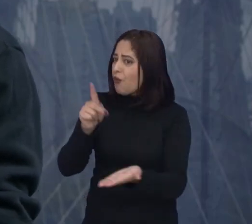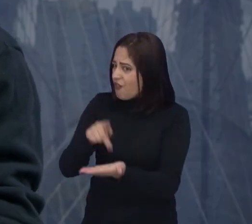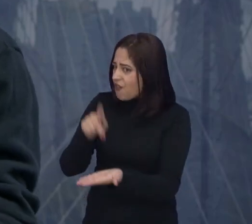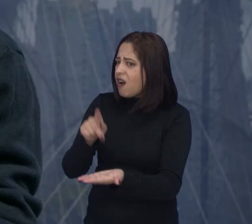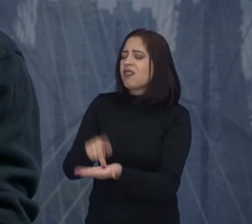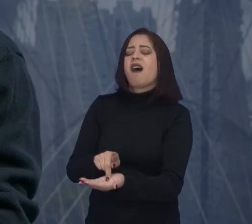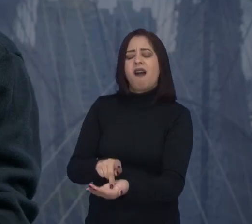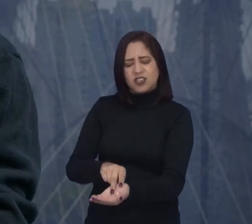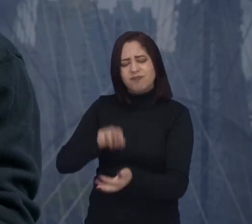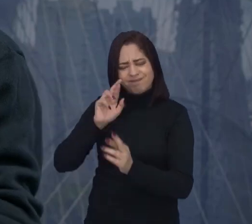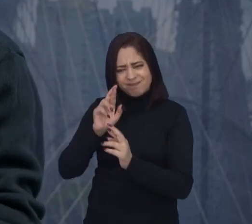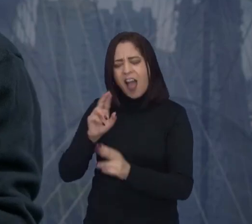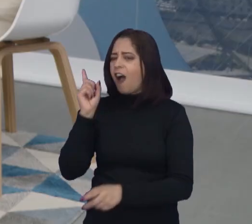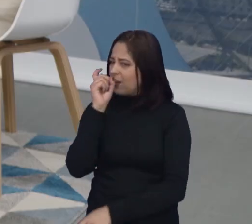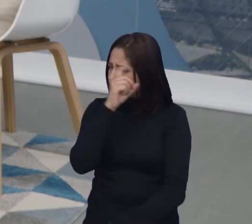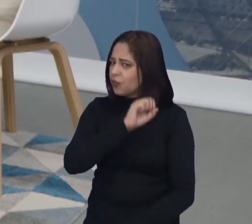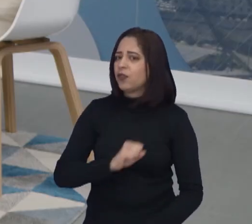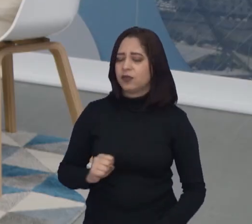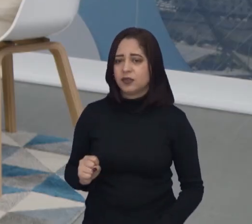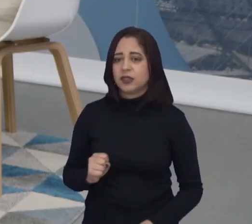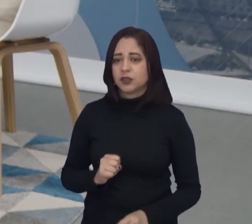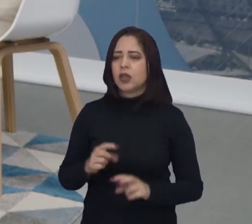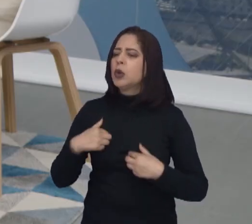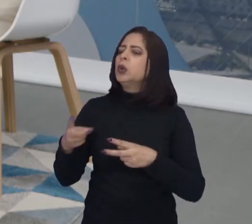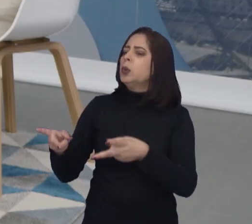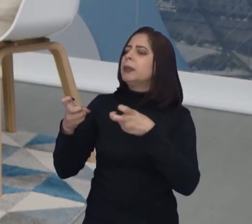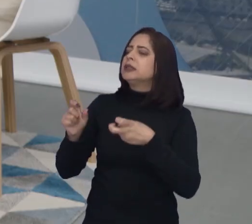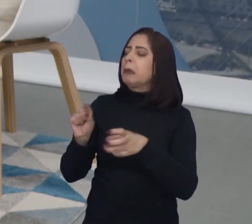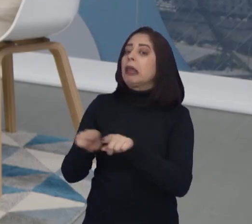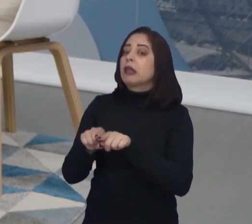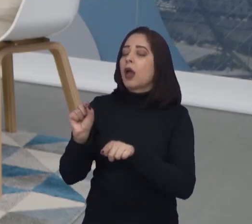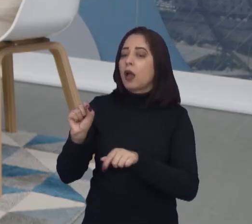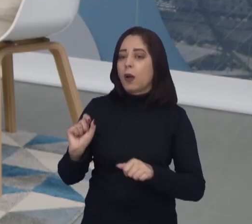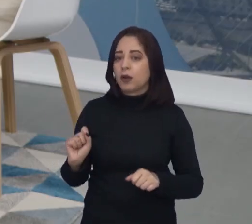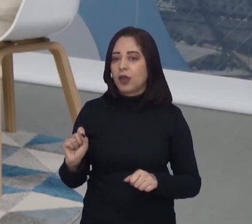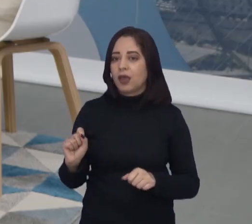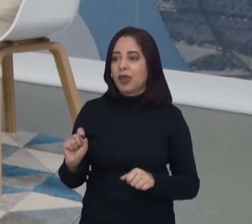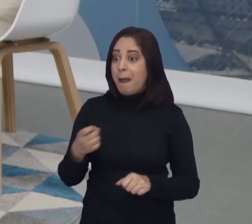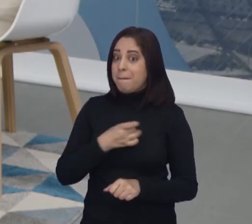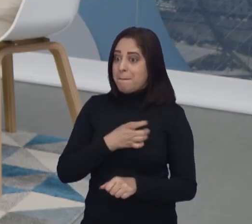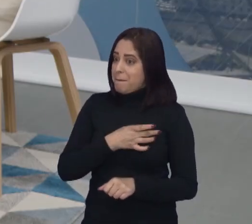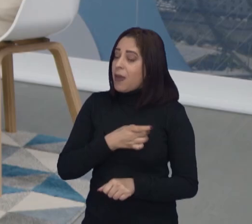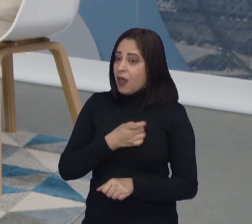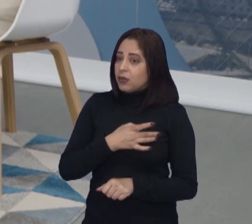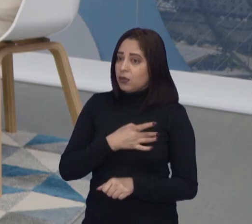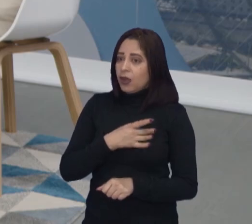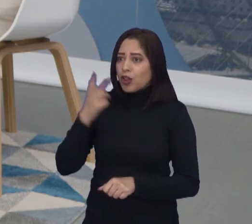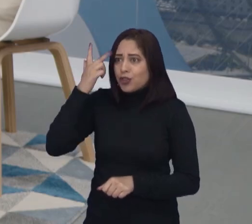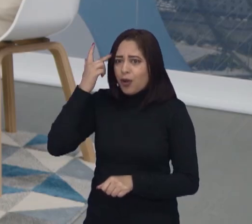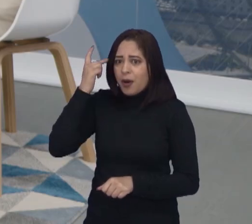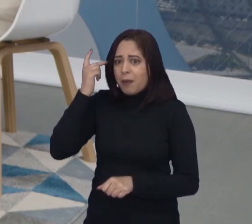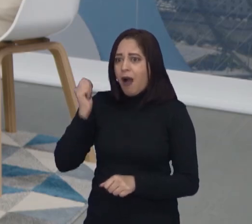em todos os sentidos da existência. E também uma coisa que eu reparei na entrevista das meninas é o medo. Como é uma fase que cheia de medos mesmo, cheia de